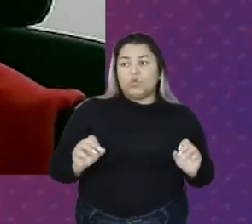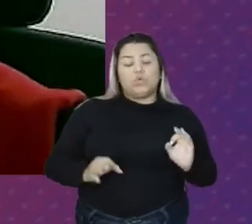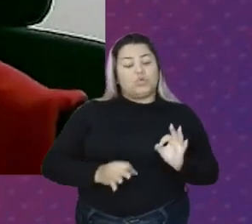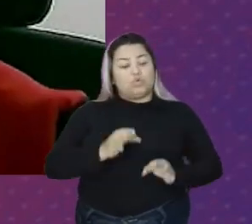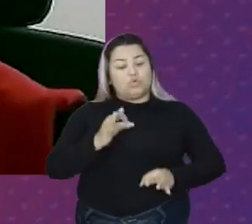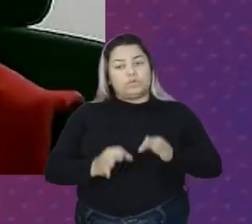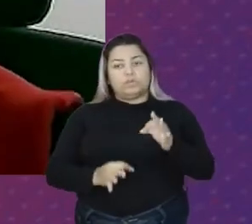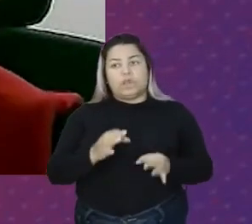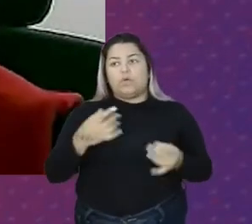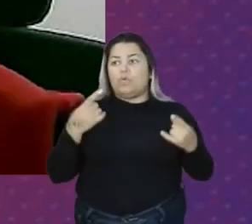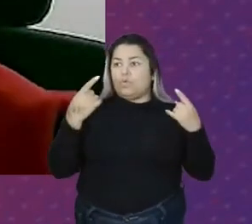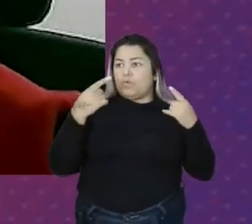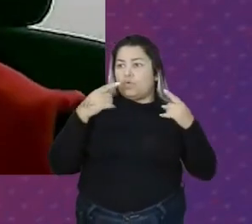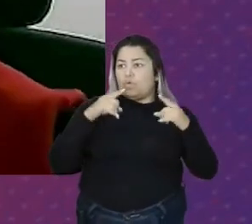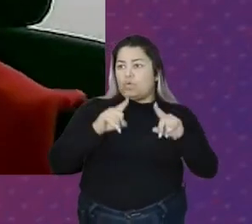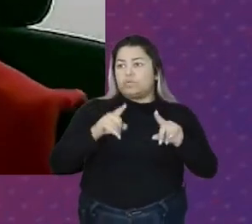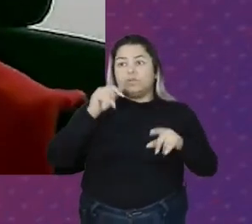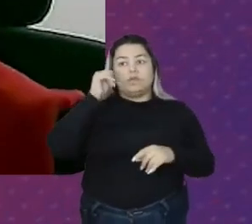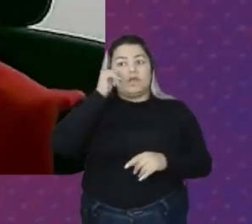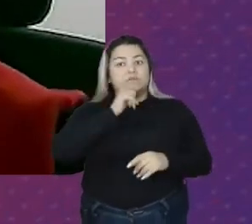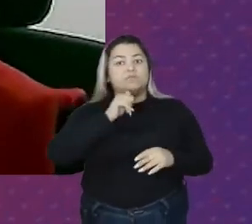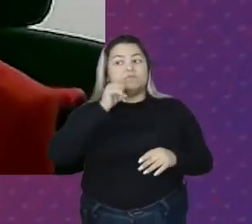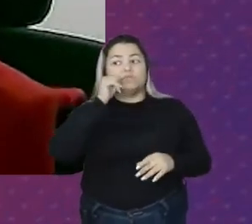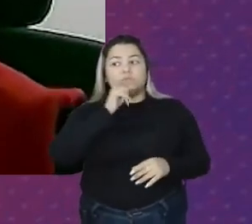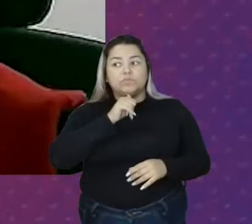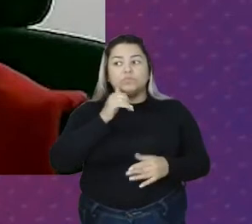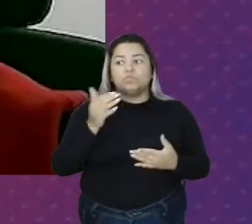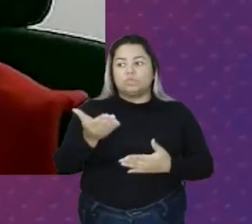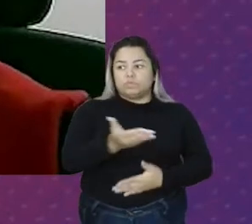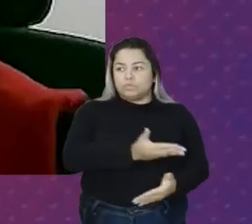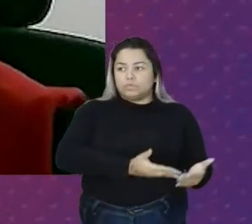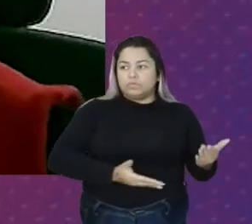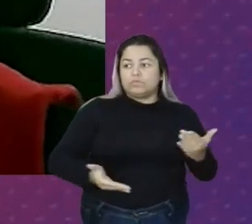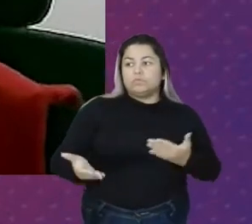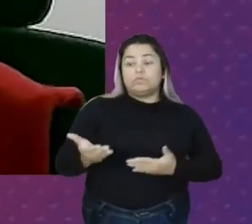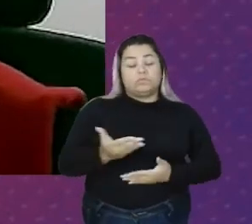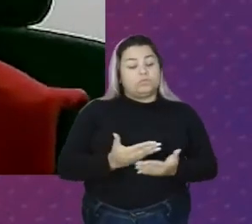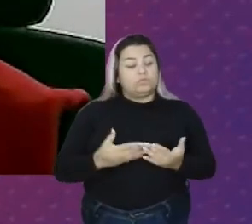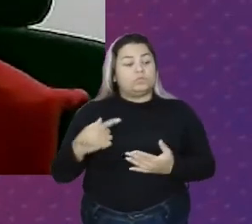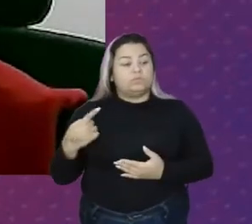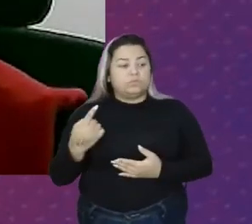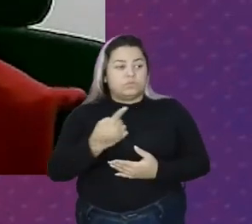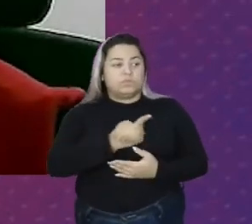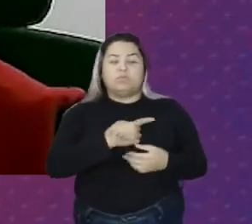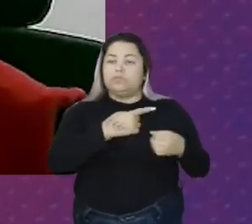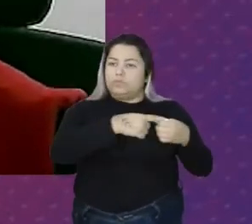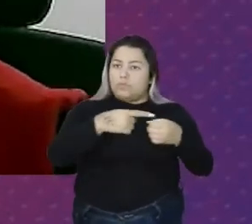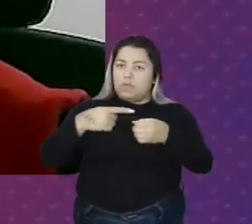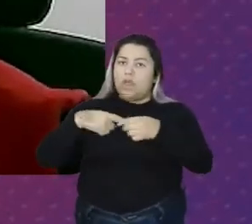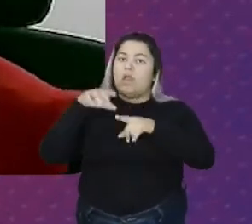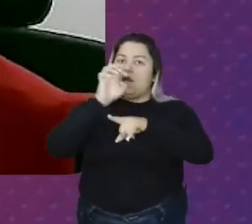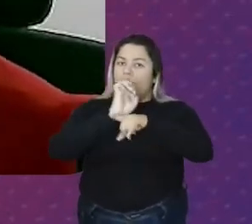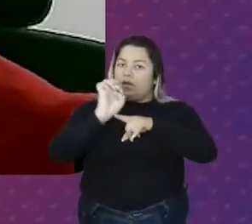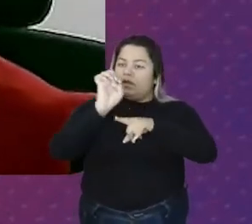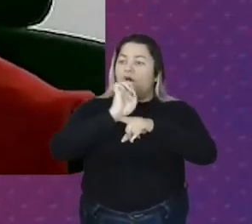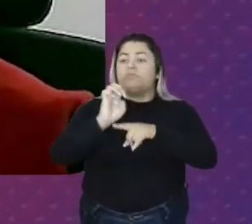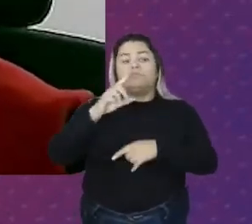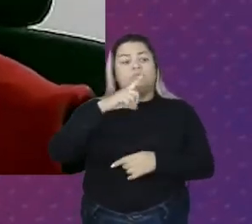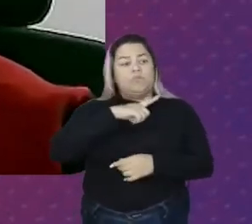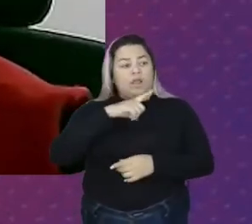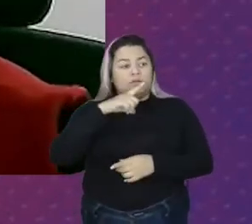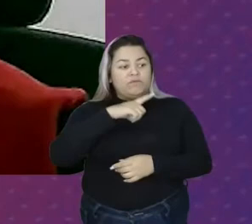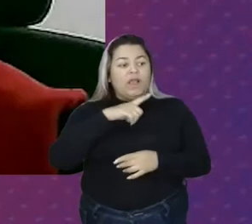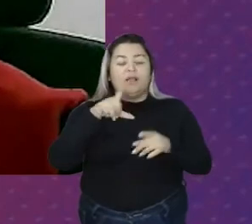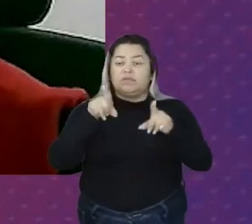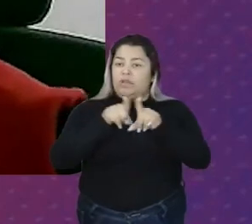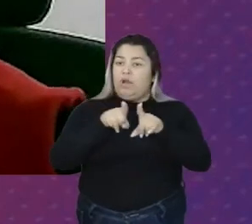judicial contra as pessoas envolvidas. Nossa cidade, o nosso estado, teve, então,